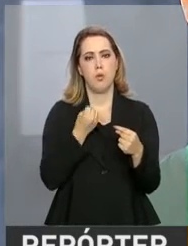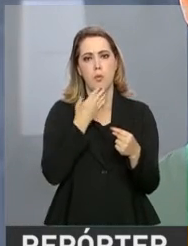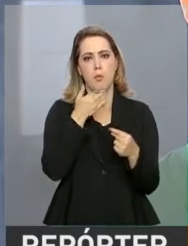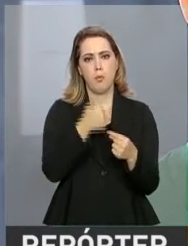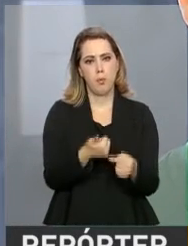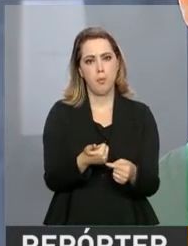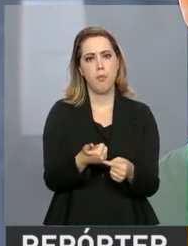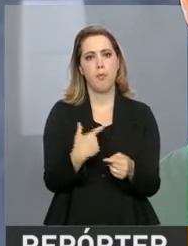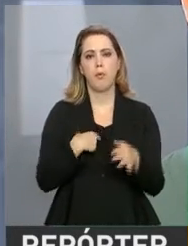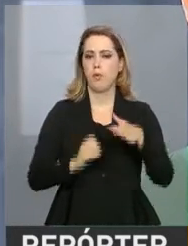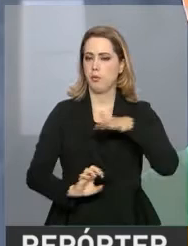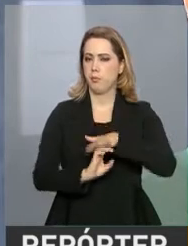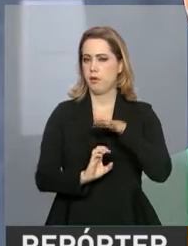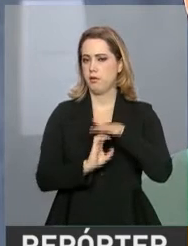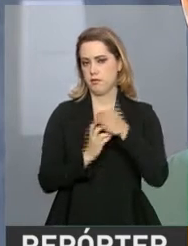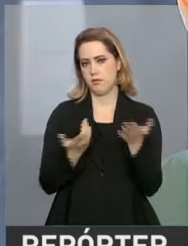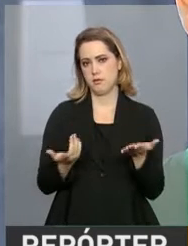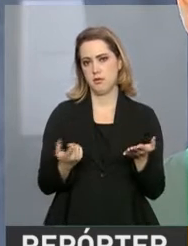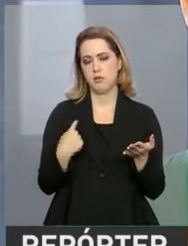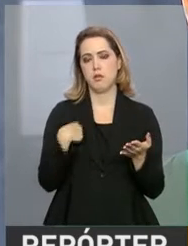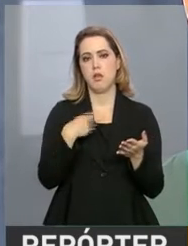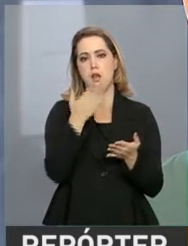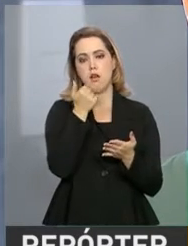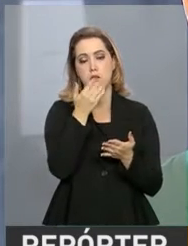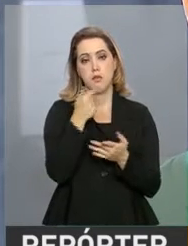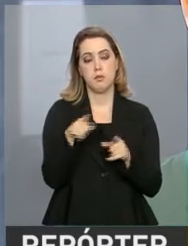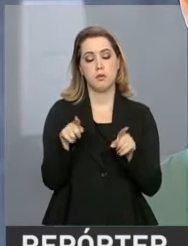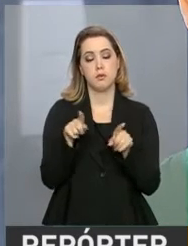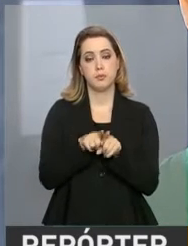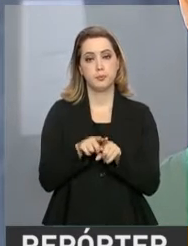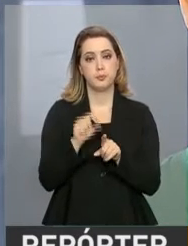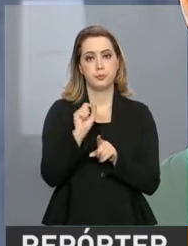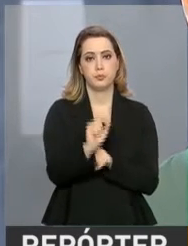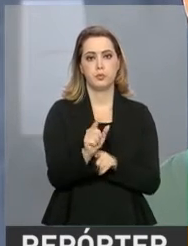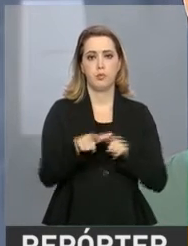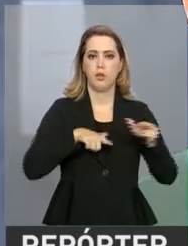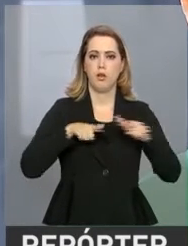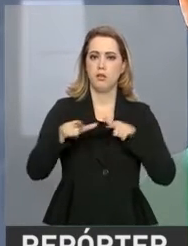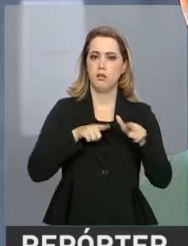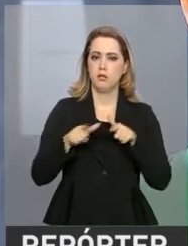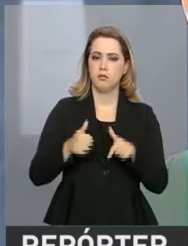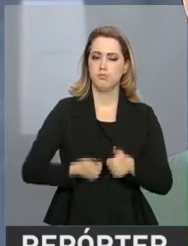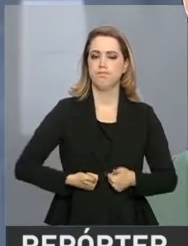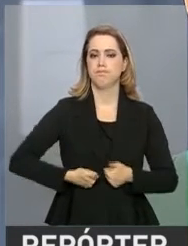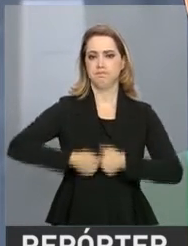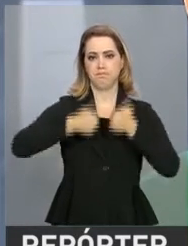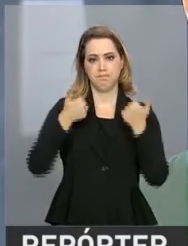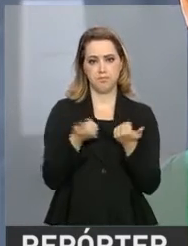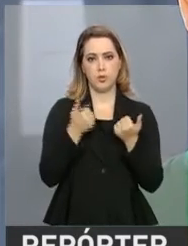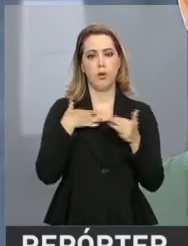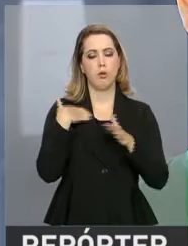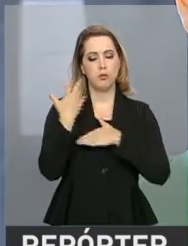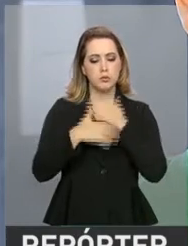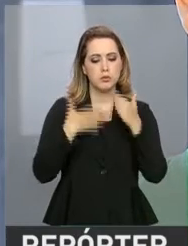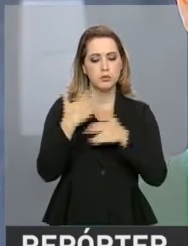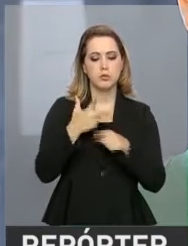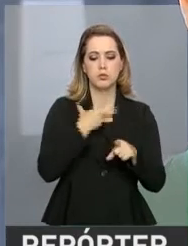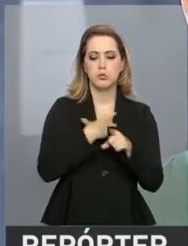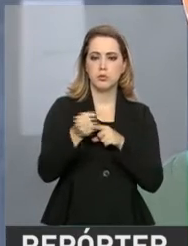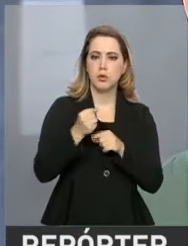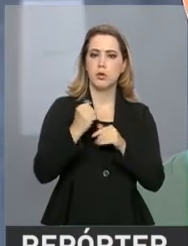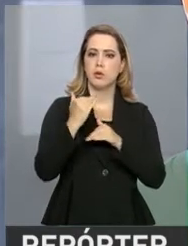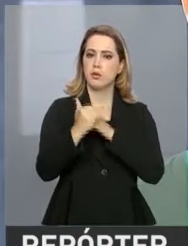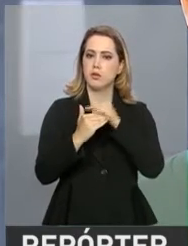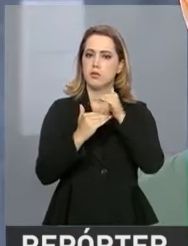tem um bom empreendimento na área de alimentação e trabalhar bastante para conseguir sempre um crescimento